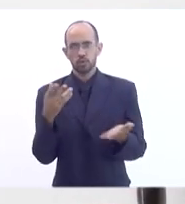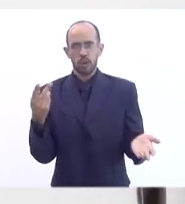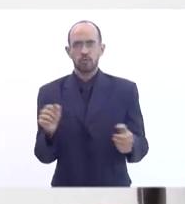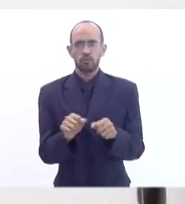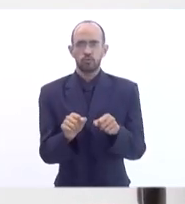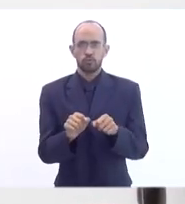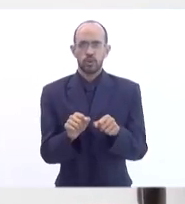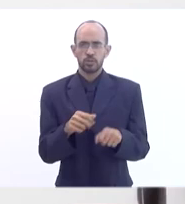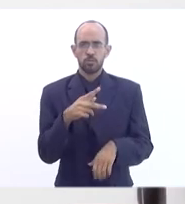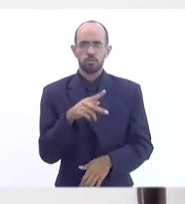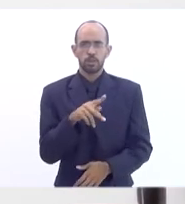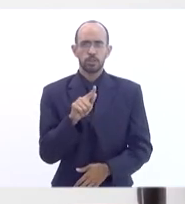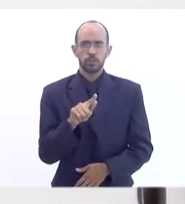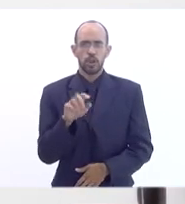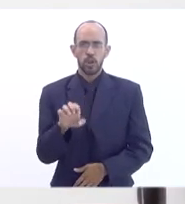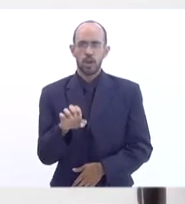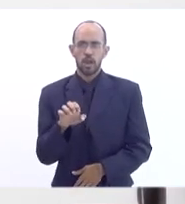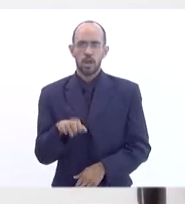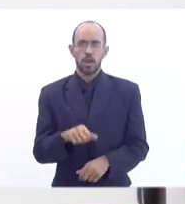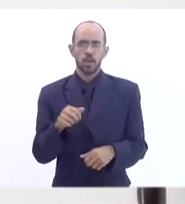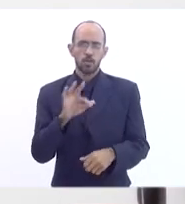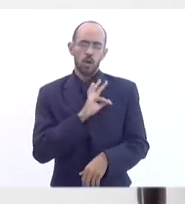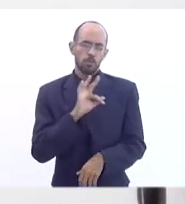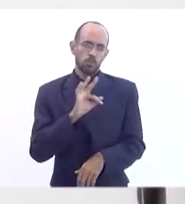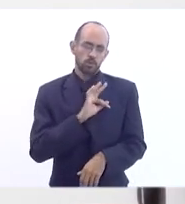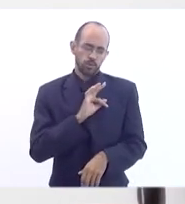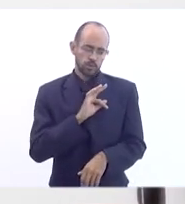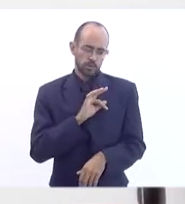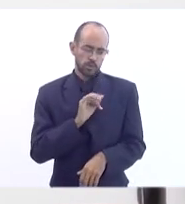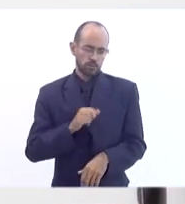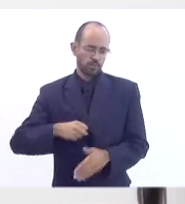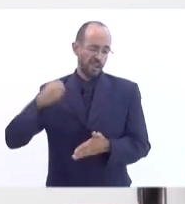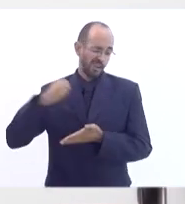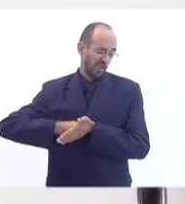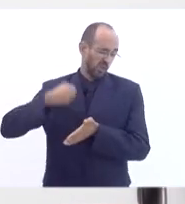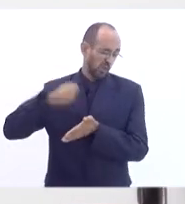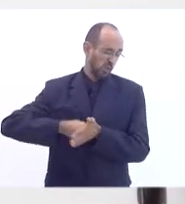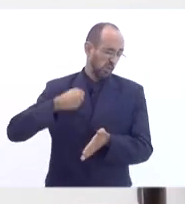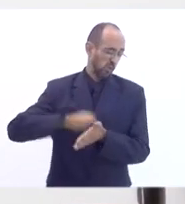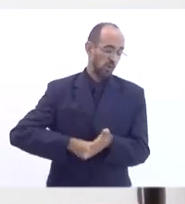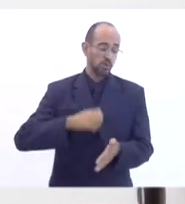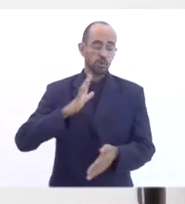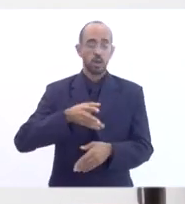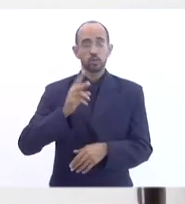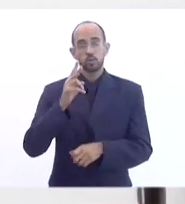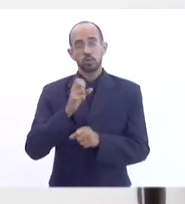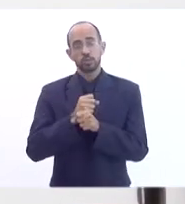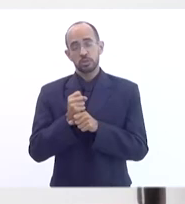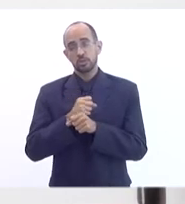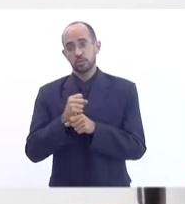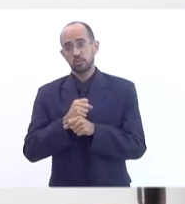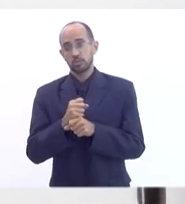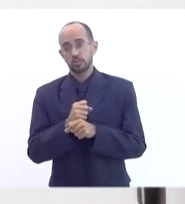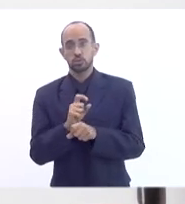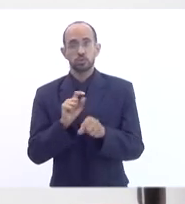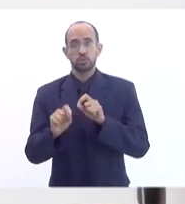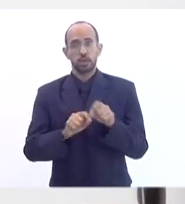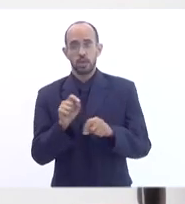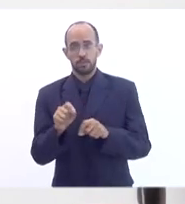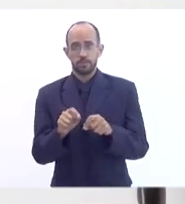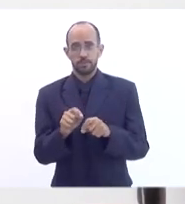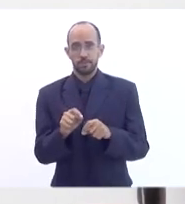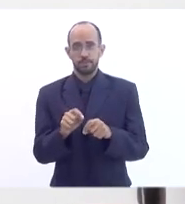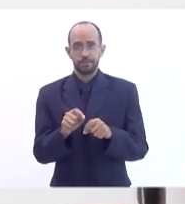com a p&g com a polícia numa peregrinação não vai ver a cruz Fica dois anos a gente vai fazer É no sentido de que